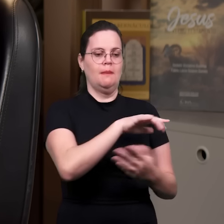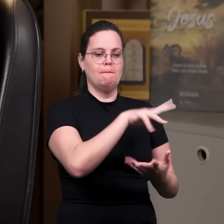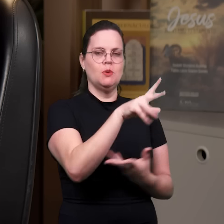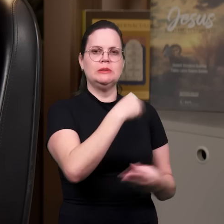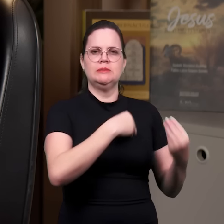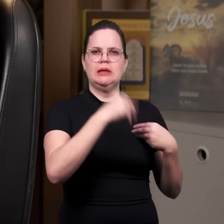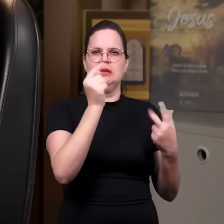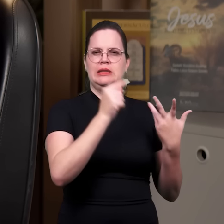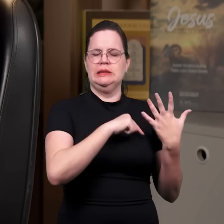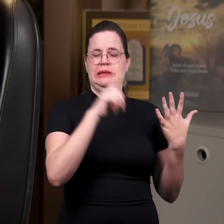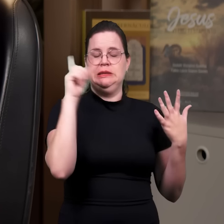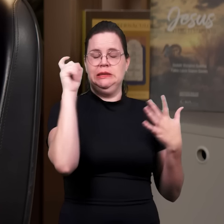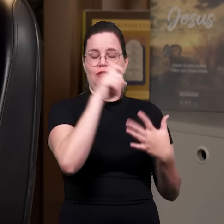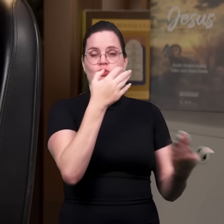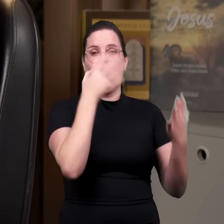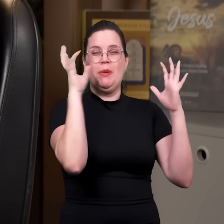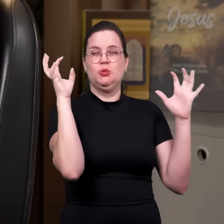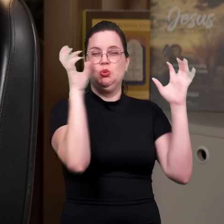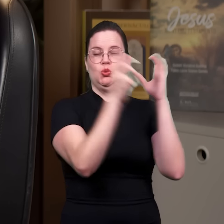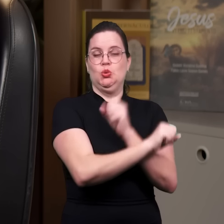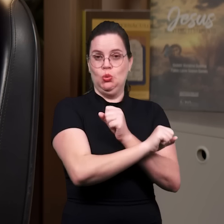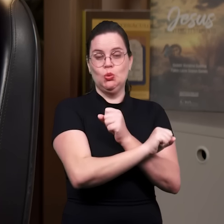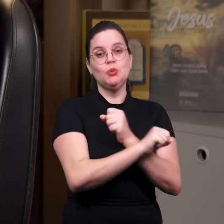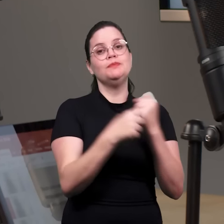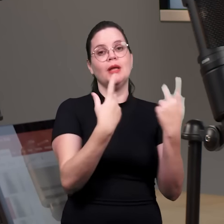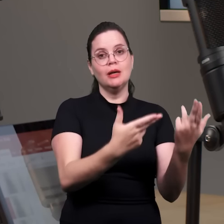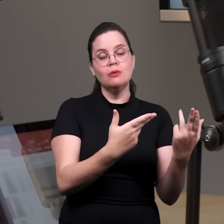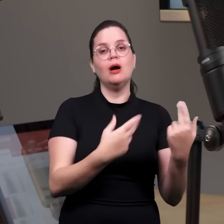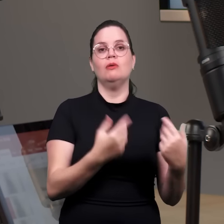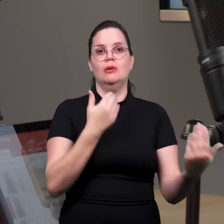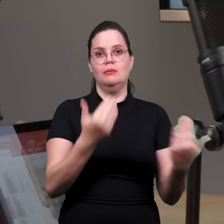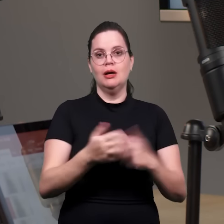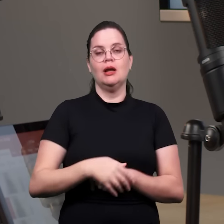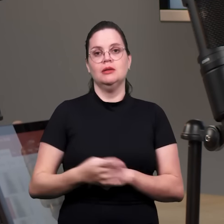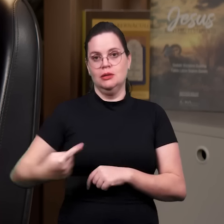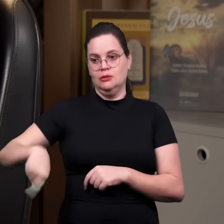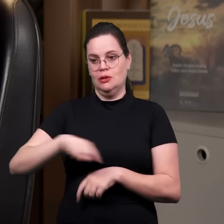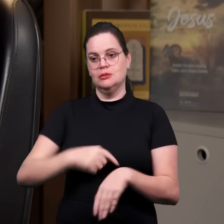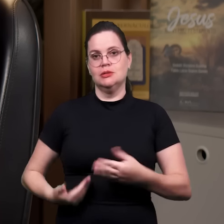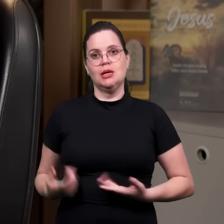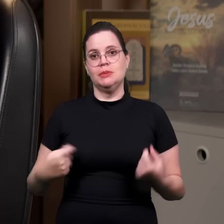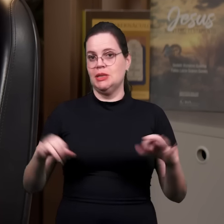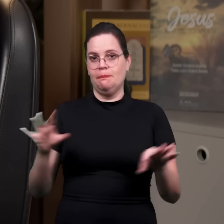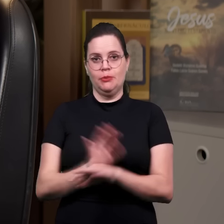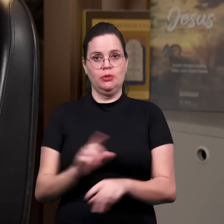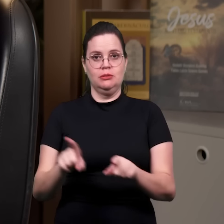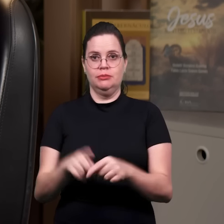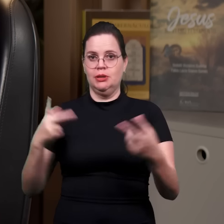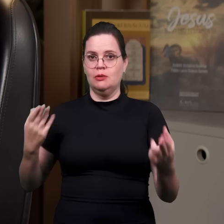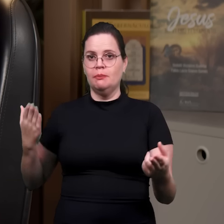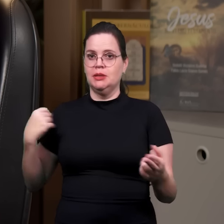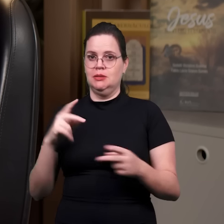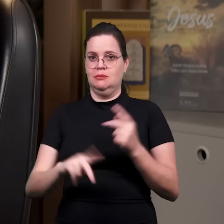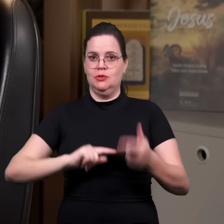a igreja vai viver o arrebatamento. E ela não pode se preparar, ela tem que estar pronta. Bom, isso mesmo. Porque quando Jesus recebeu a ordem